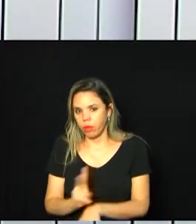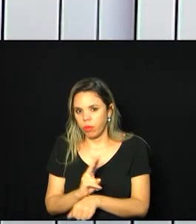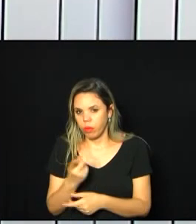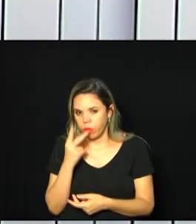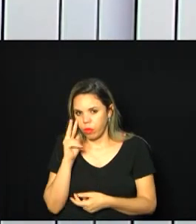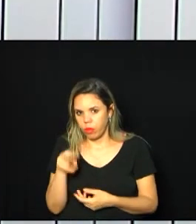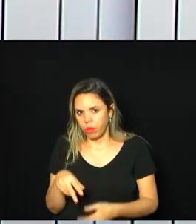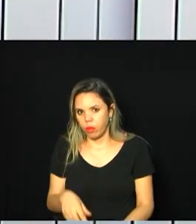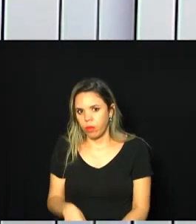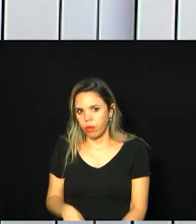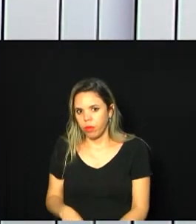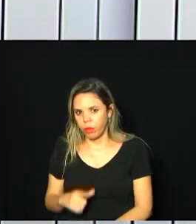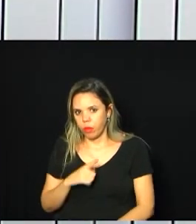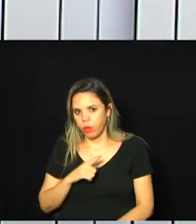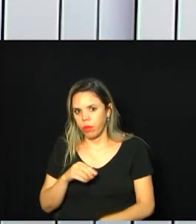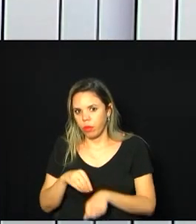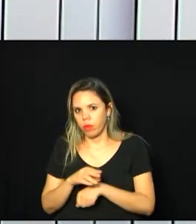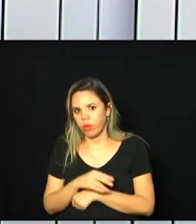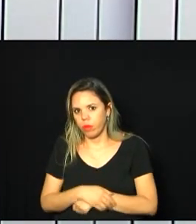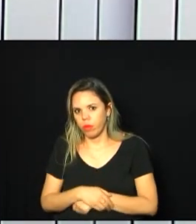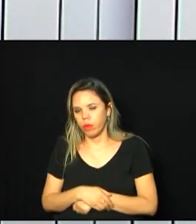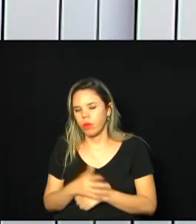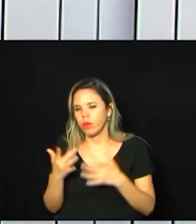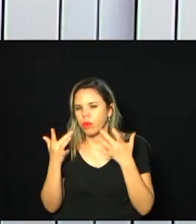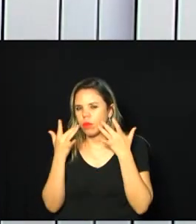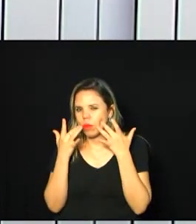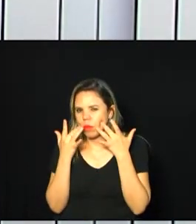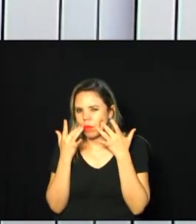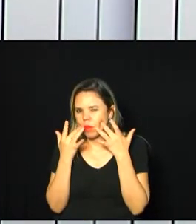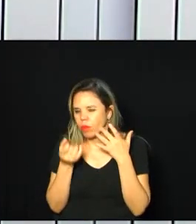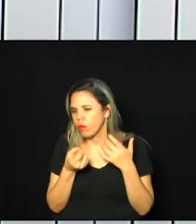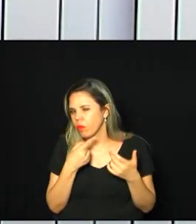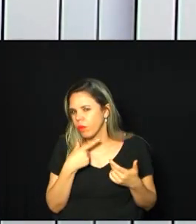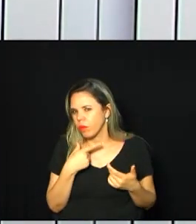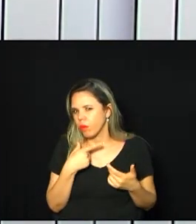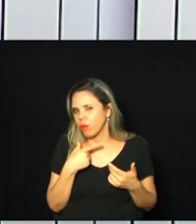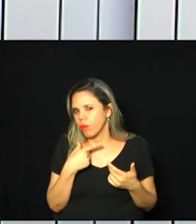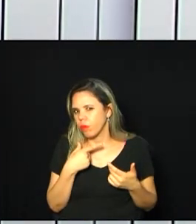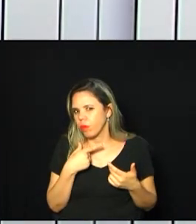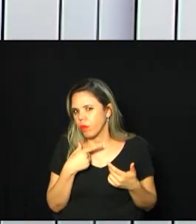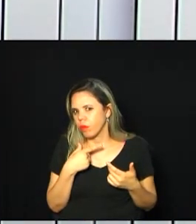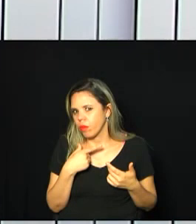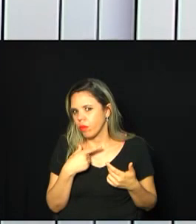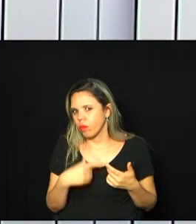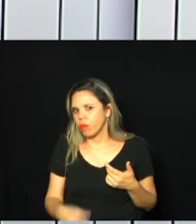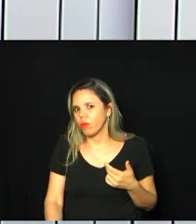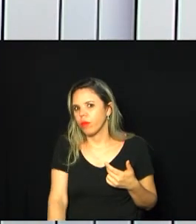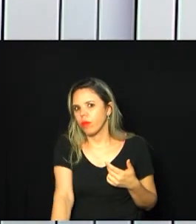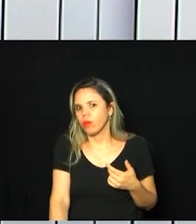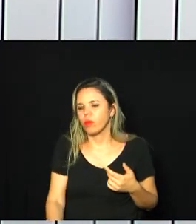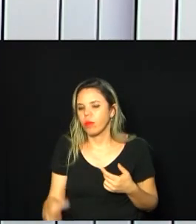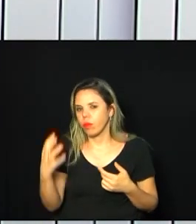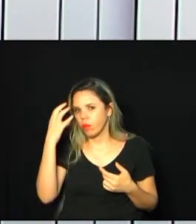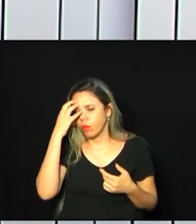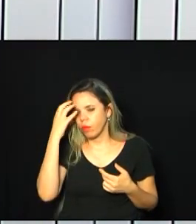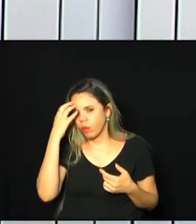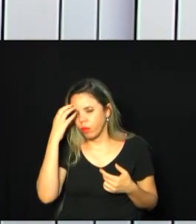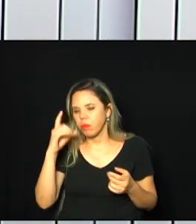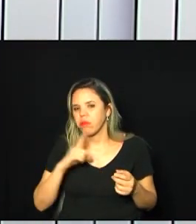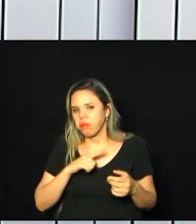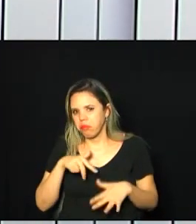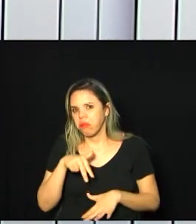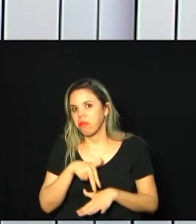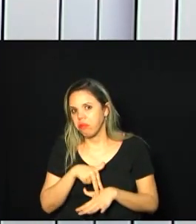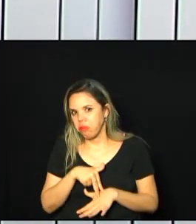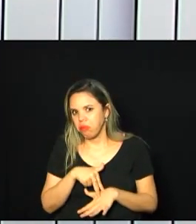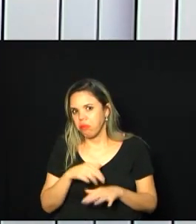você viu aí? Nós temos dicas, viu, de teatro, stand-up comedy, tem espetáculo na Concha Acústica da Lagoa do